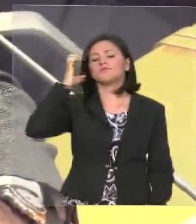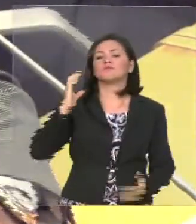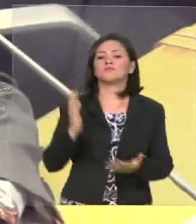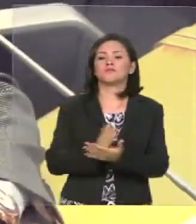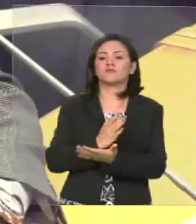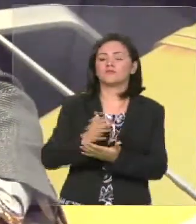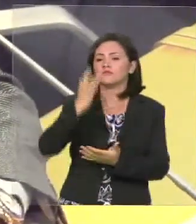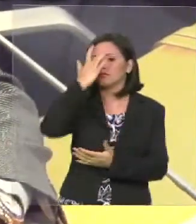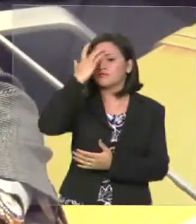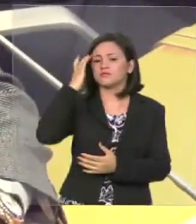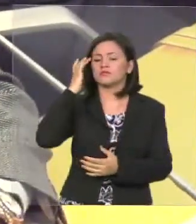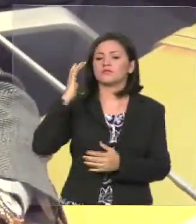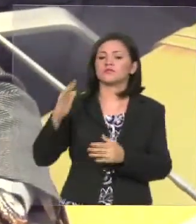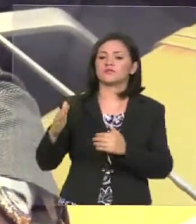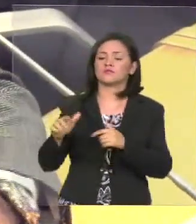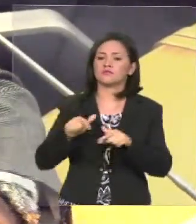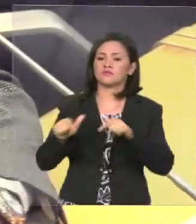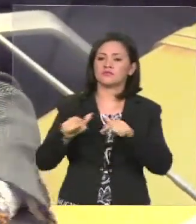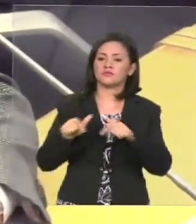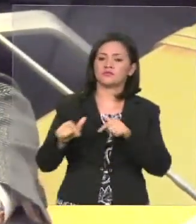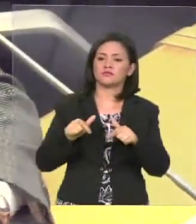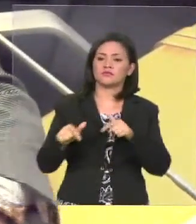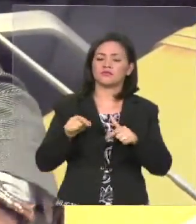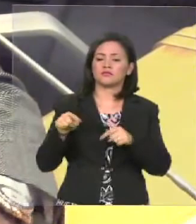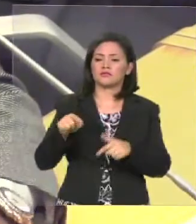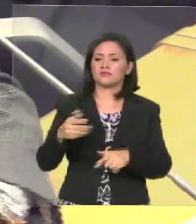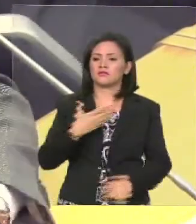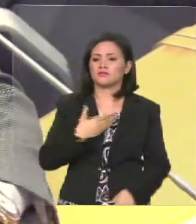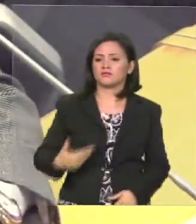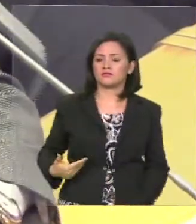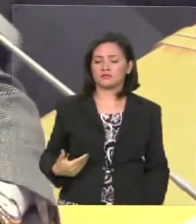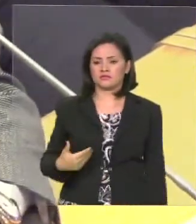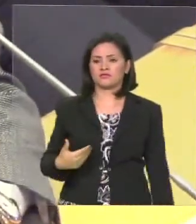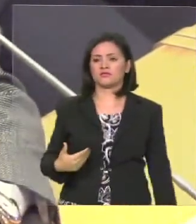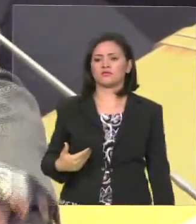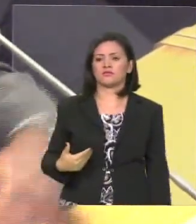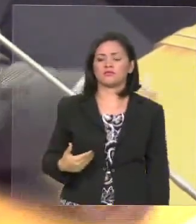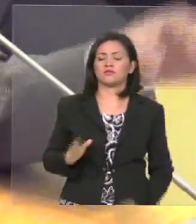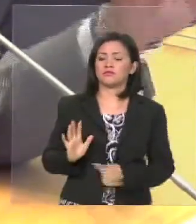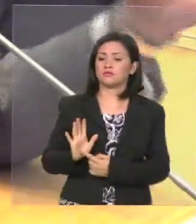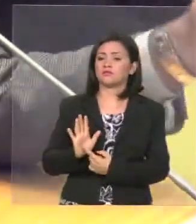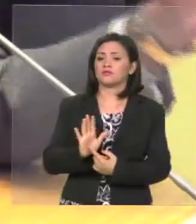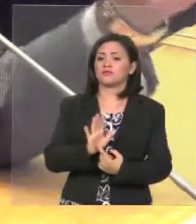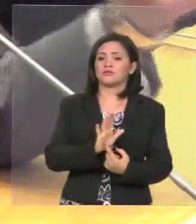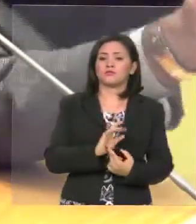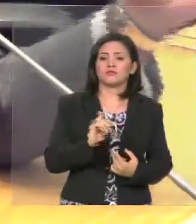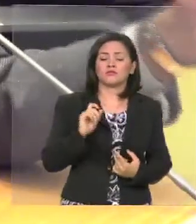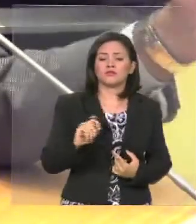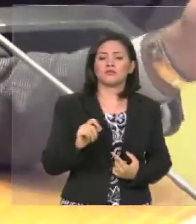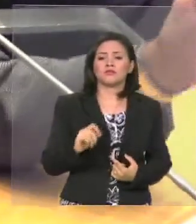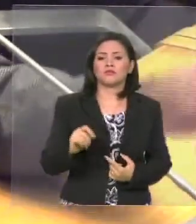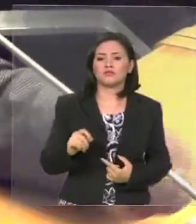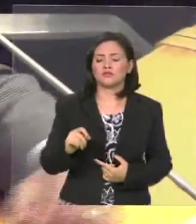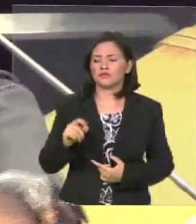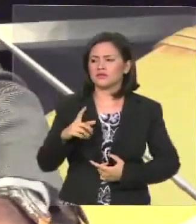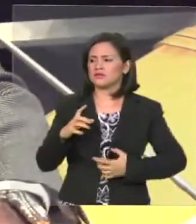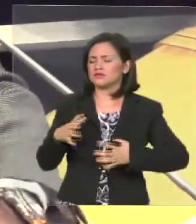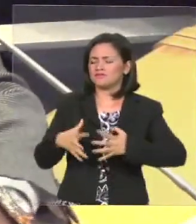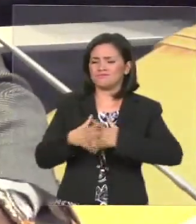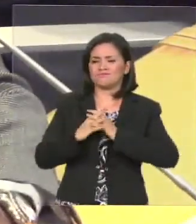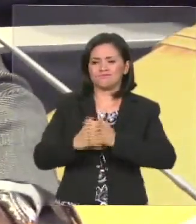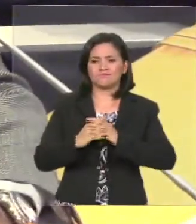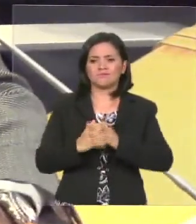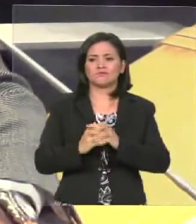governo e que mostra o quanto eles estão perdidos. E isso foi demonstrado nas urnas agora,